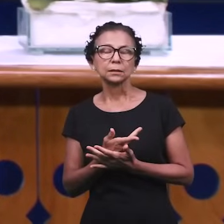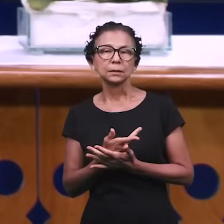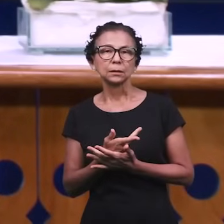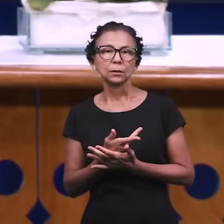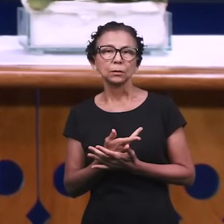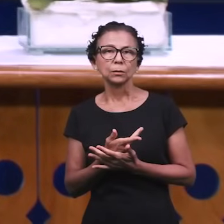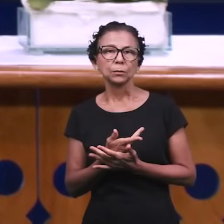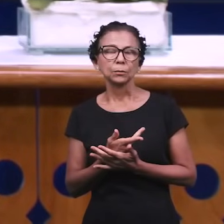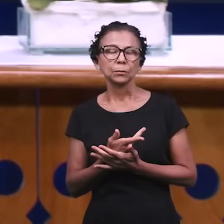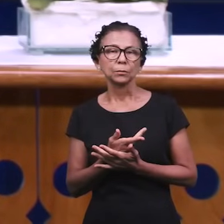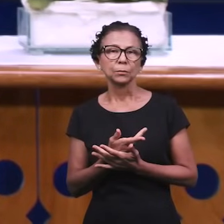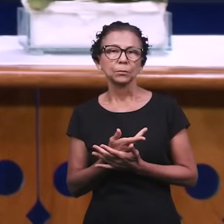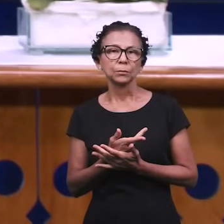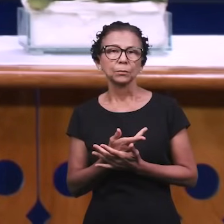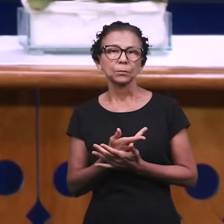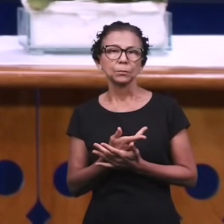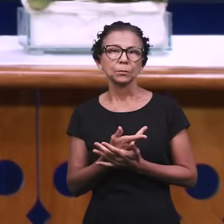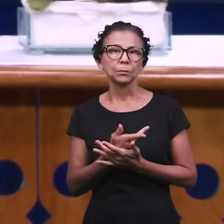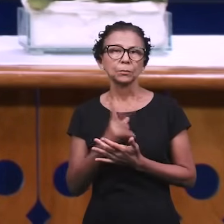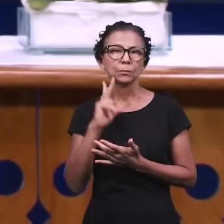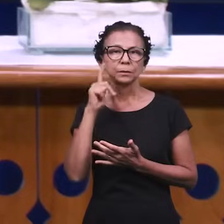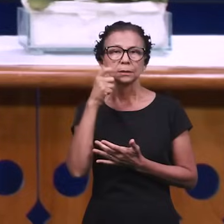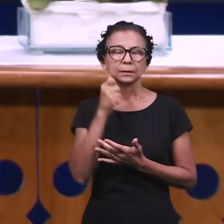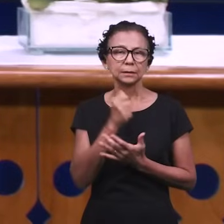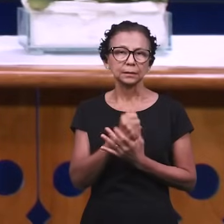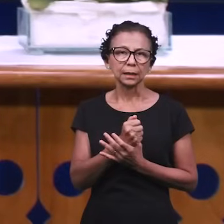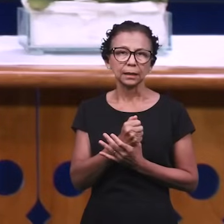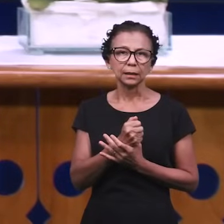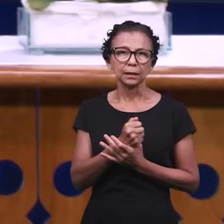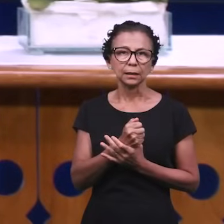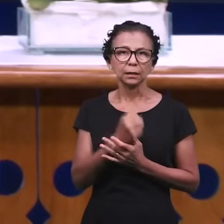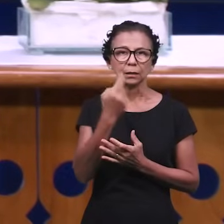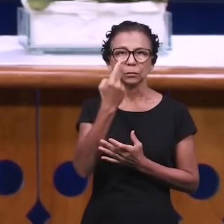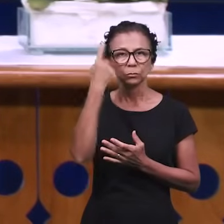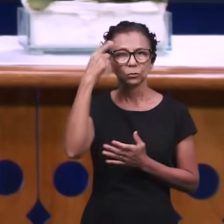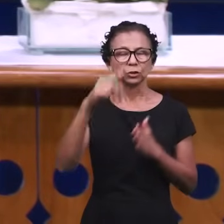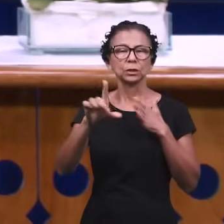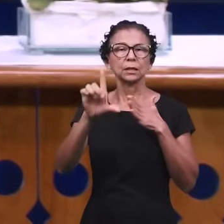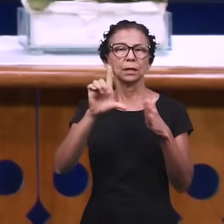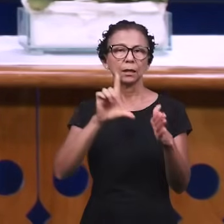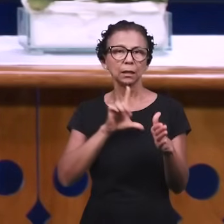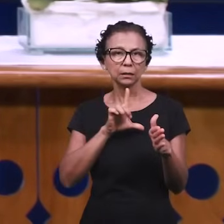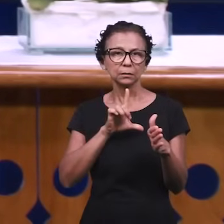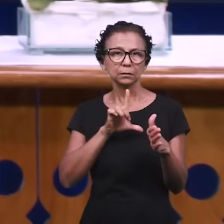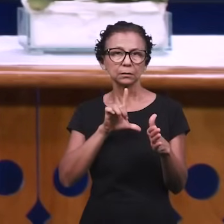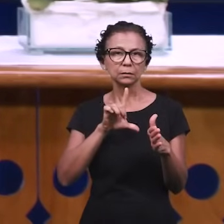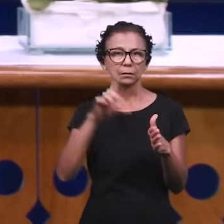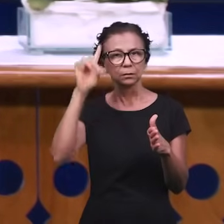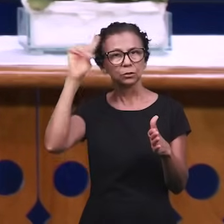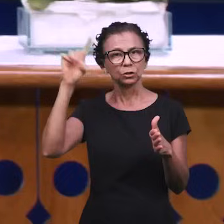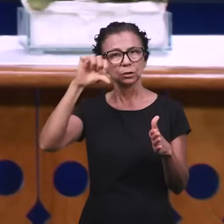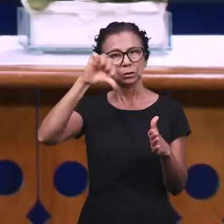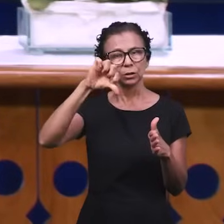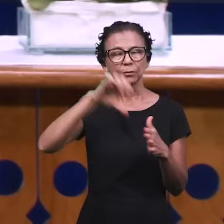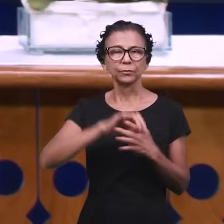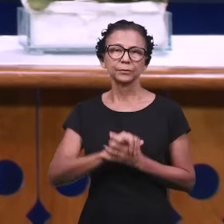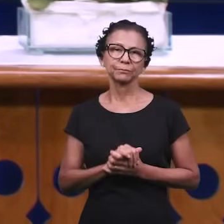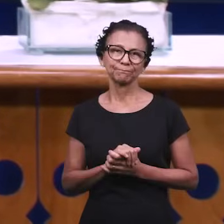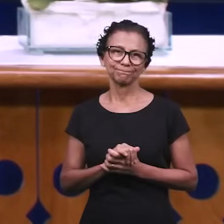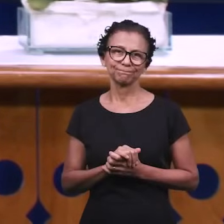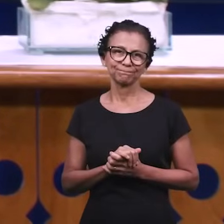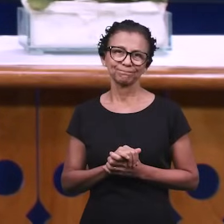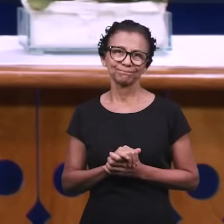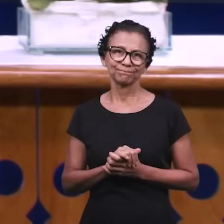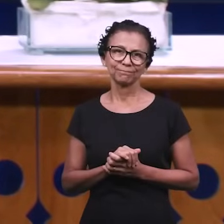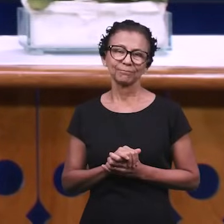antes. Então, essa família, Lázaro, Maria e Marta, elas separaram o cordeiro Jesus